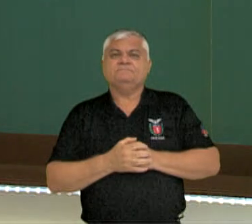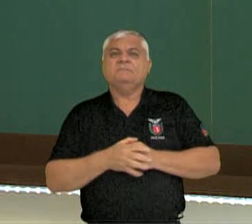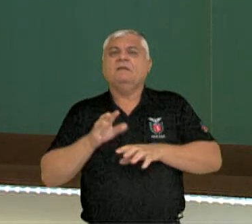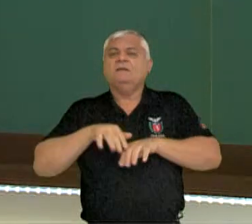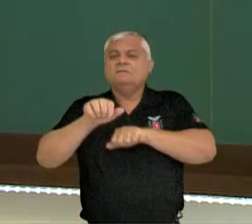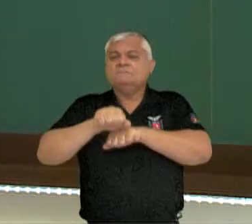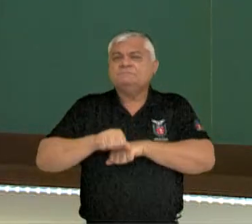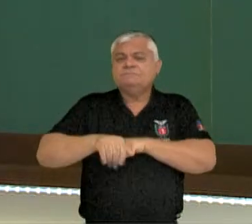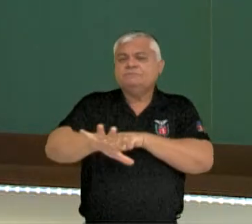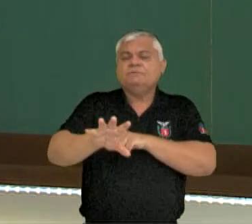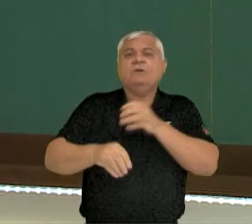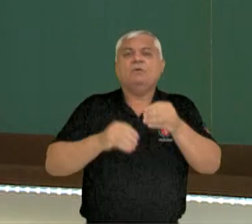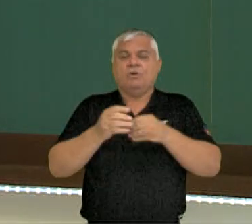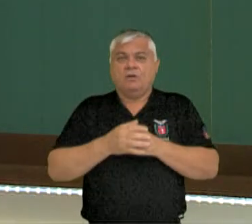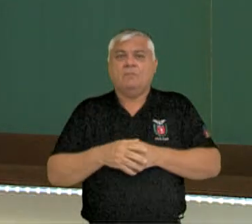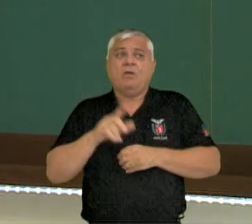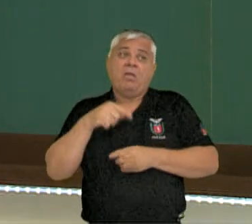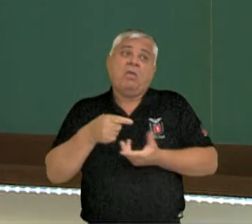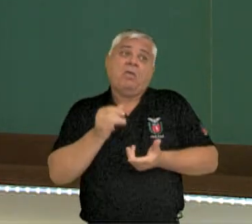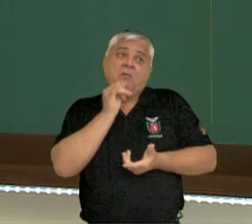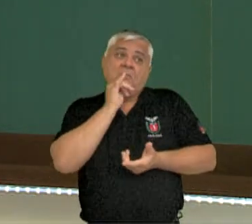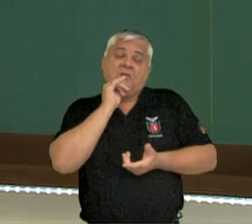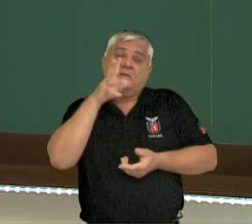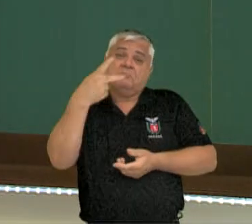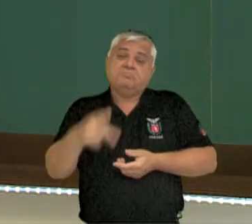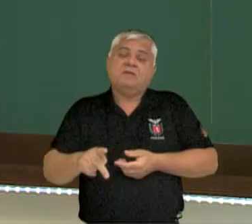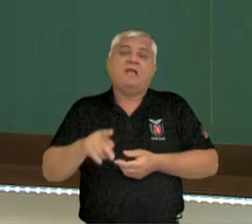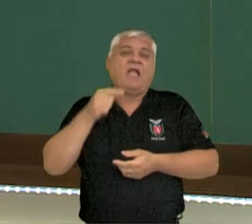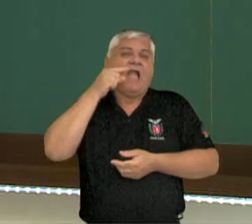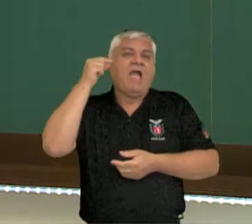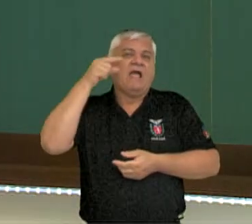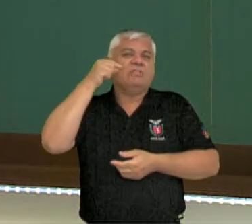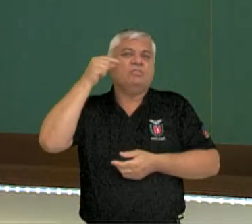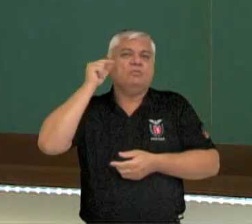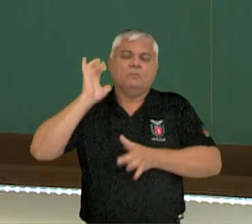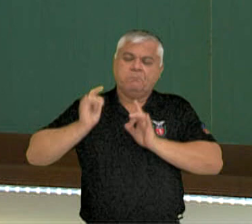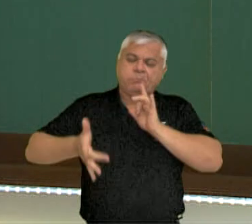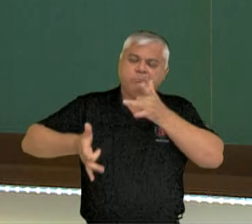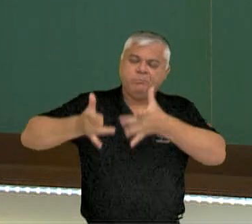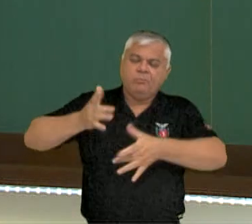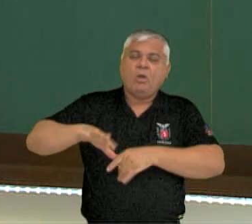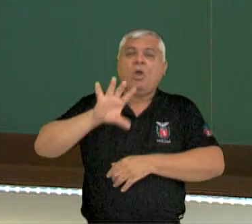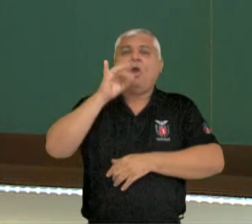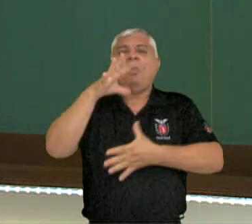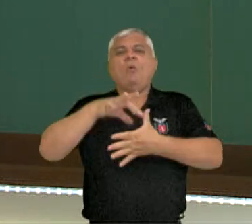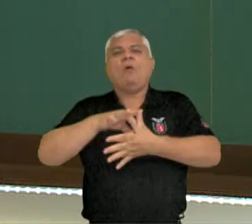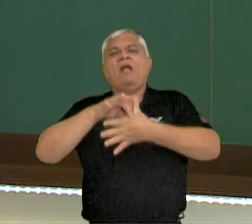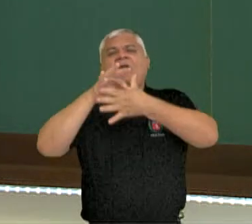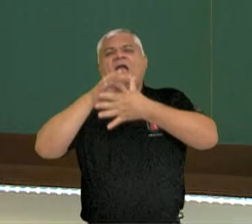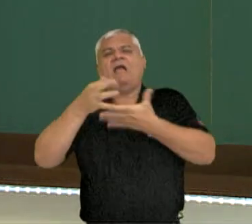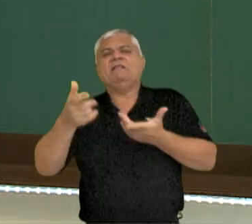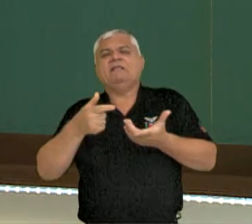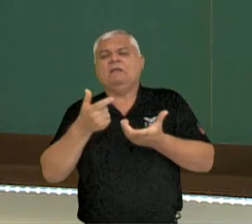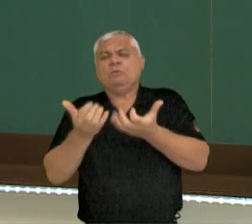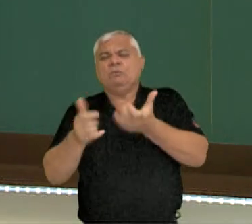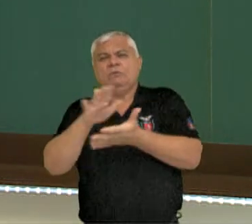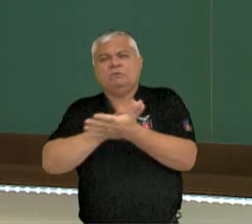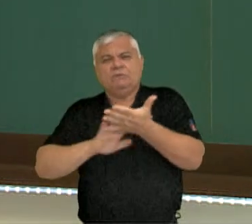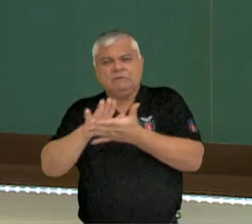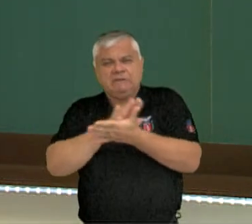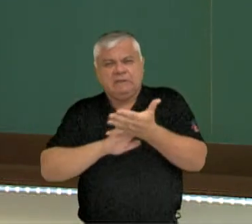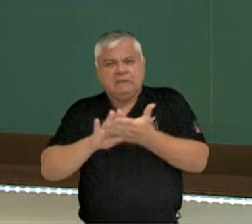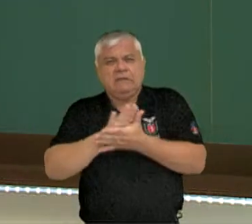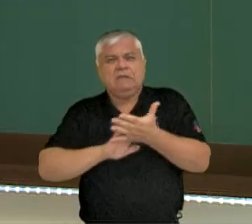se dá por ingestão dos cistos oriundos das fezes de gato ou carne crua ou mal cozida. Então, aqui vamos fazer,